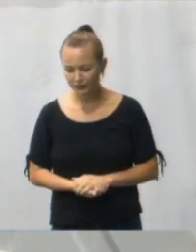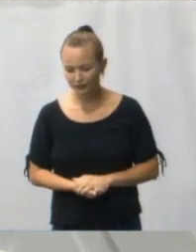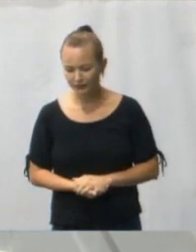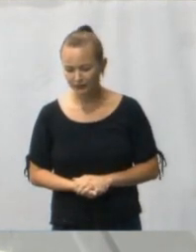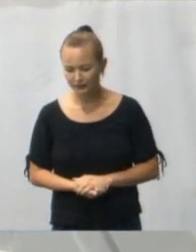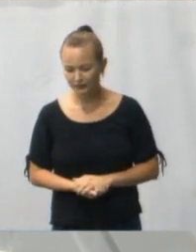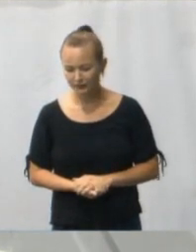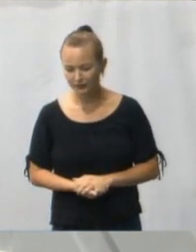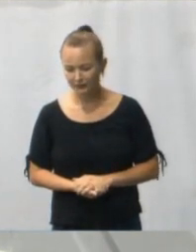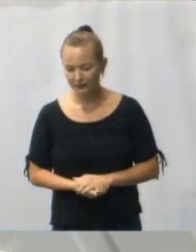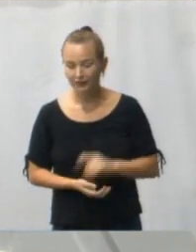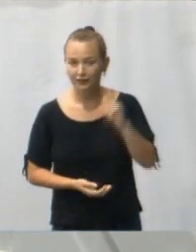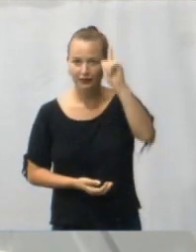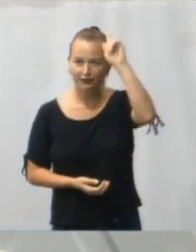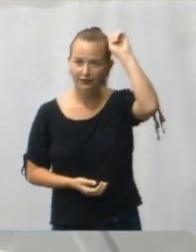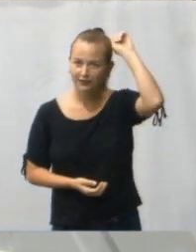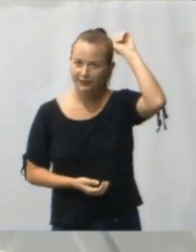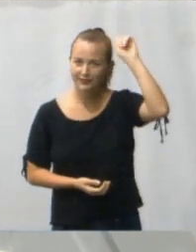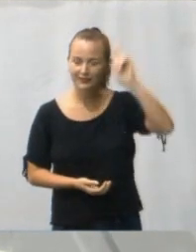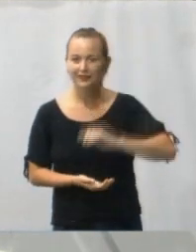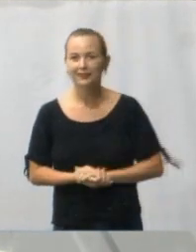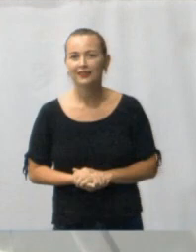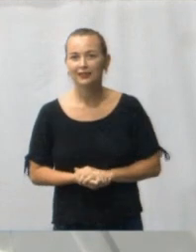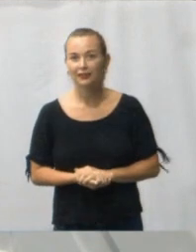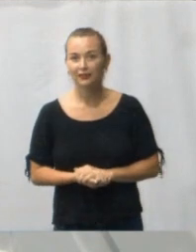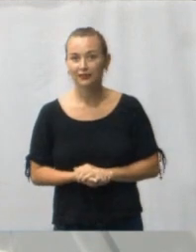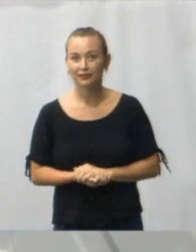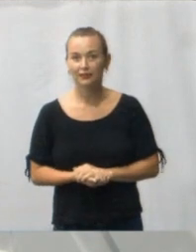presença. Vereador Armandinho, vamos votar primeiro?